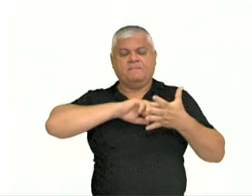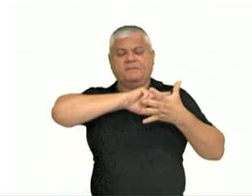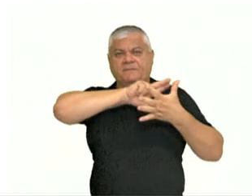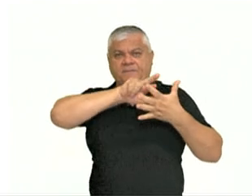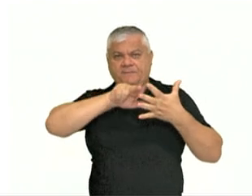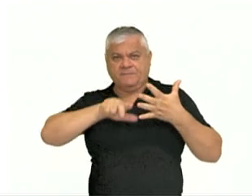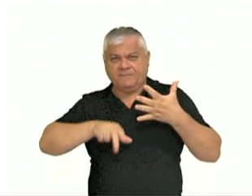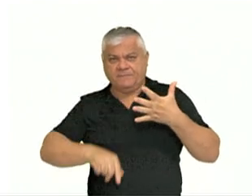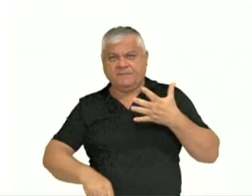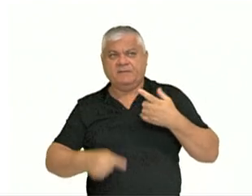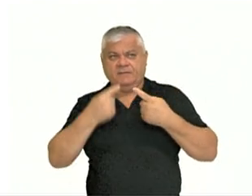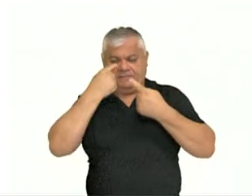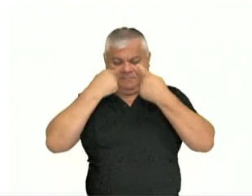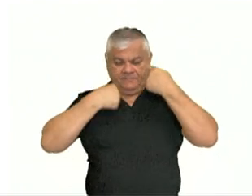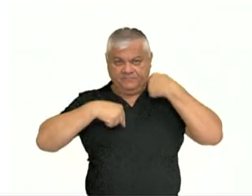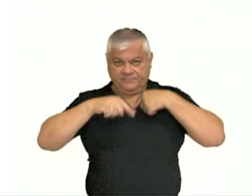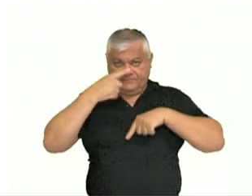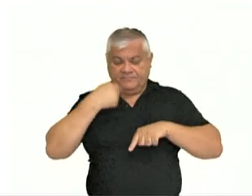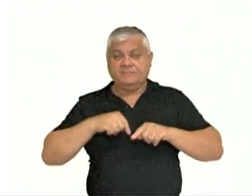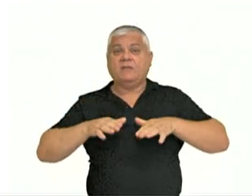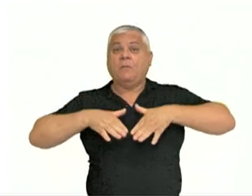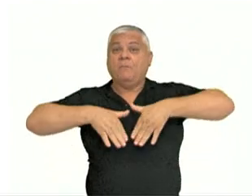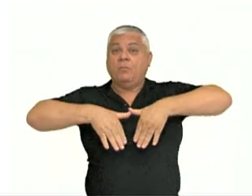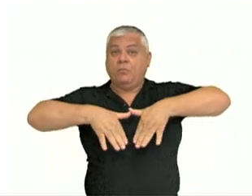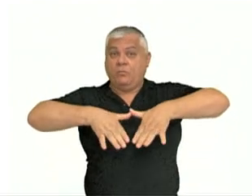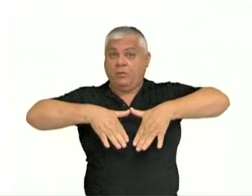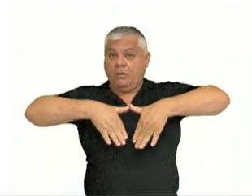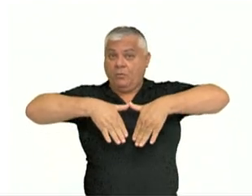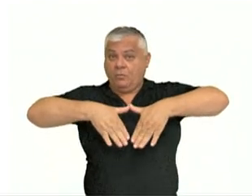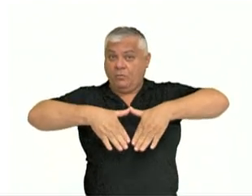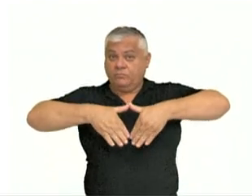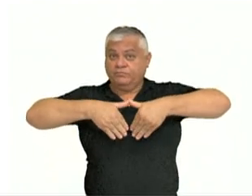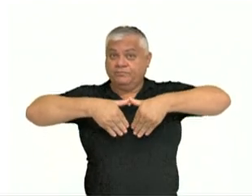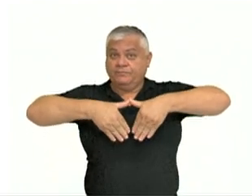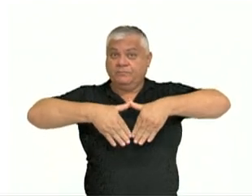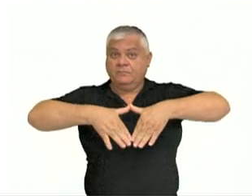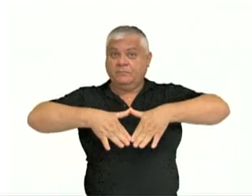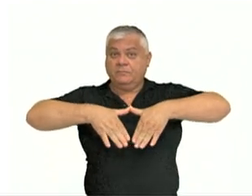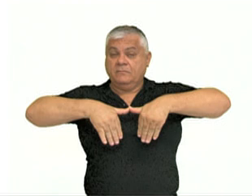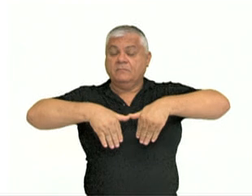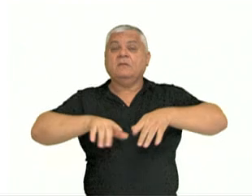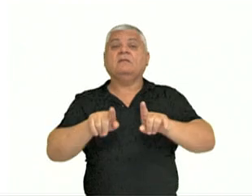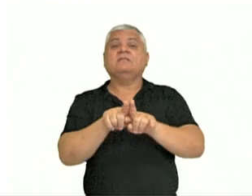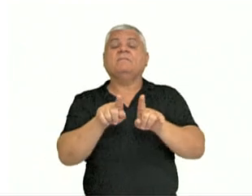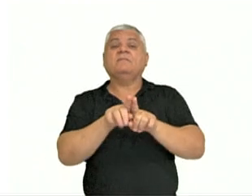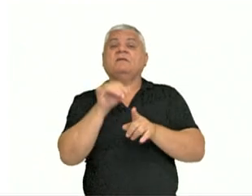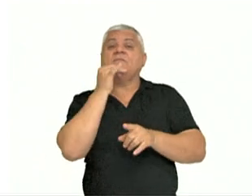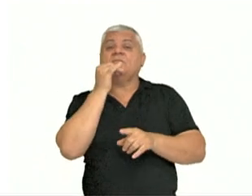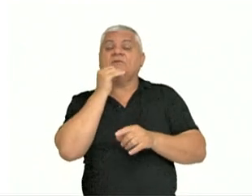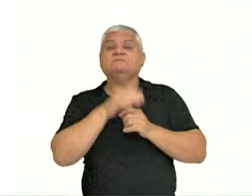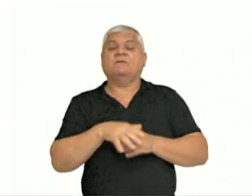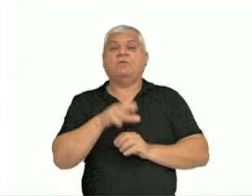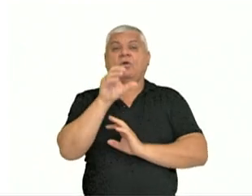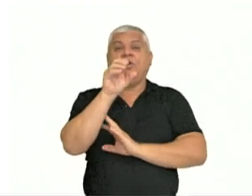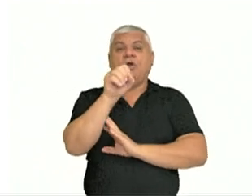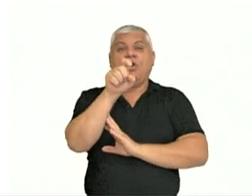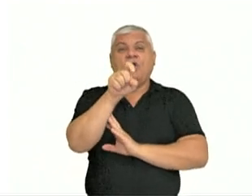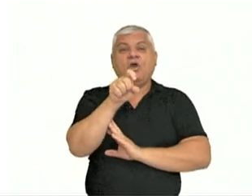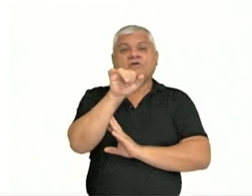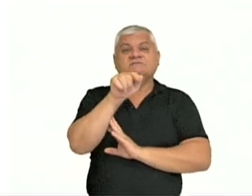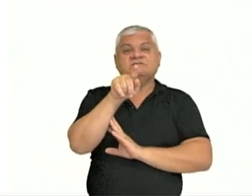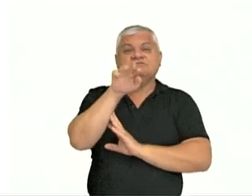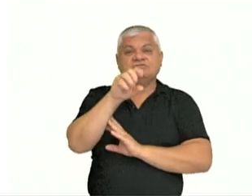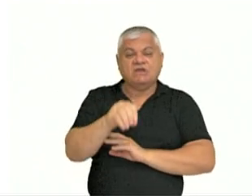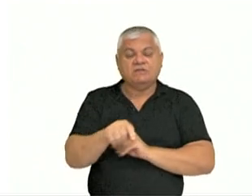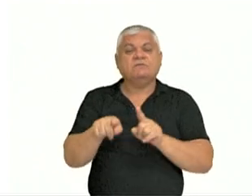vias respiratórias e pulmões. Ele é responsável pelo fornecimento de oxigênio e